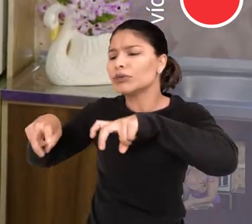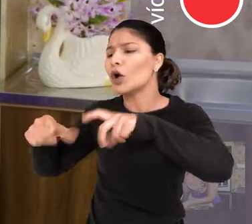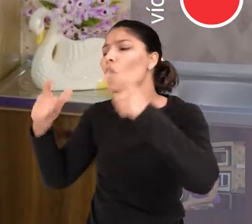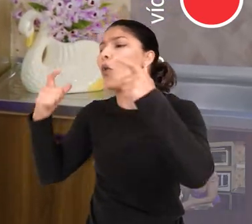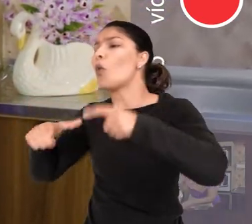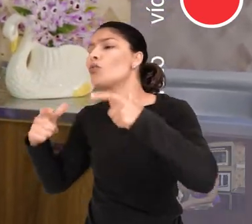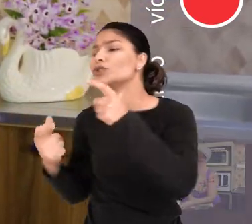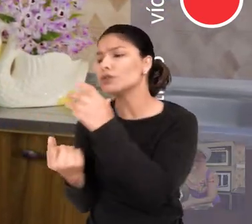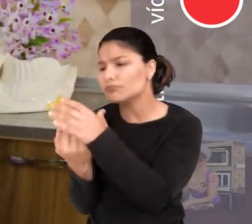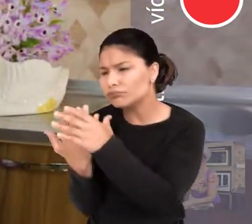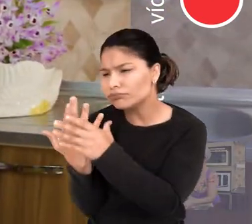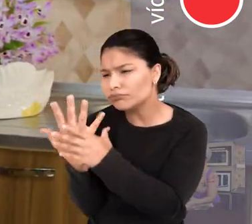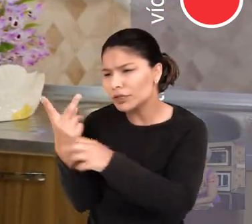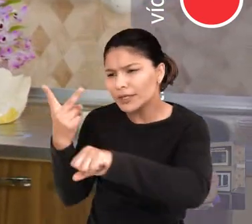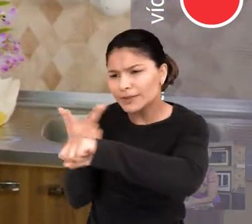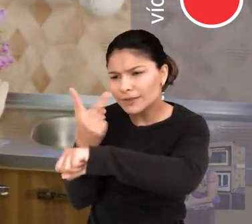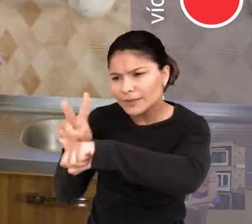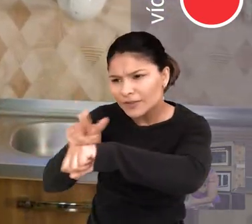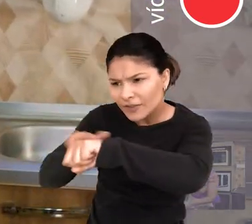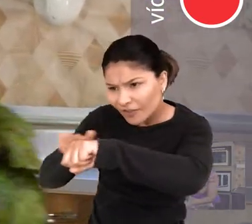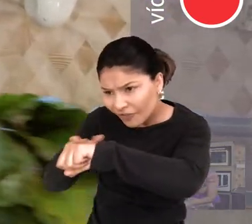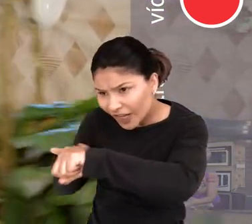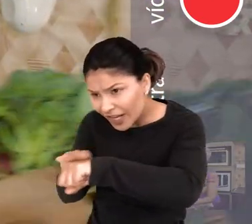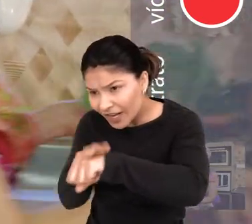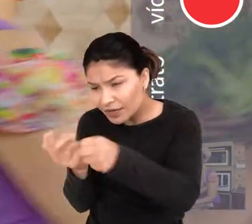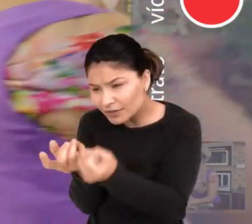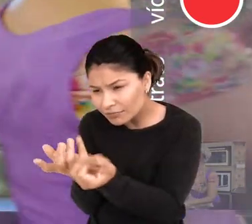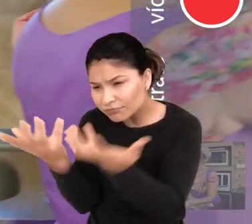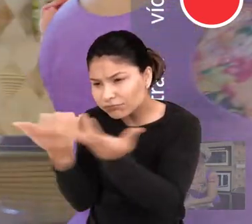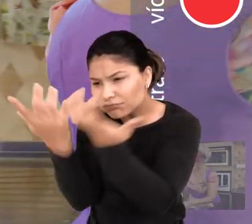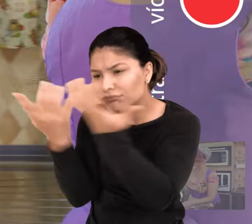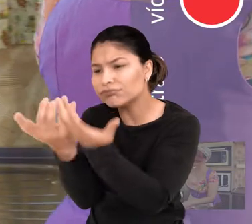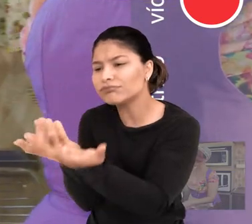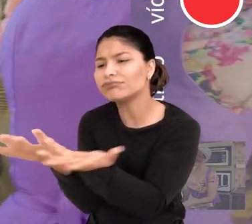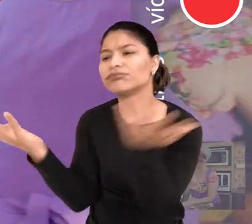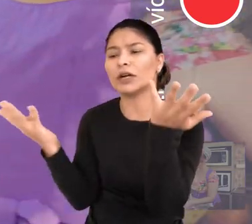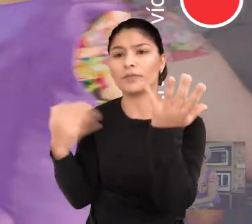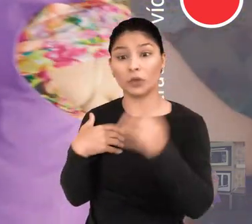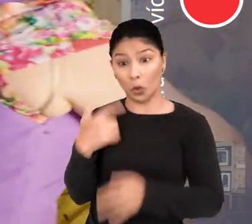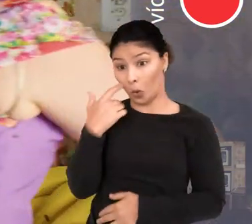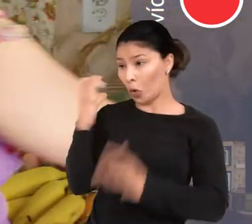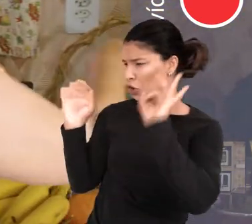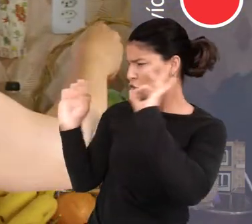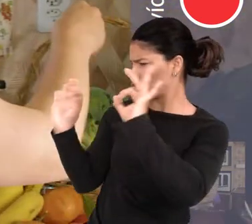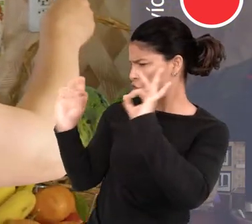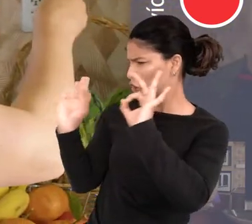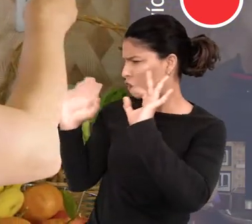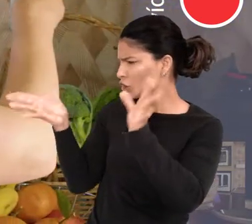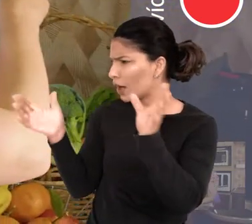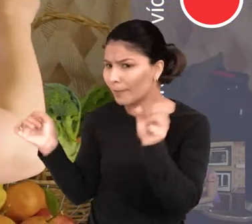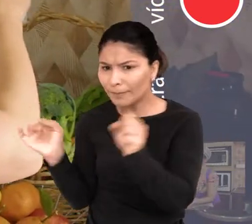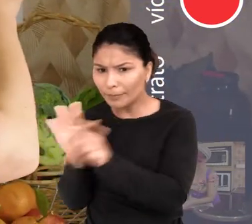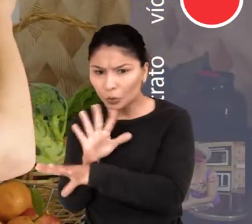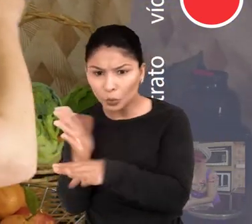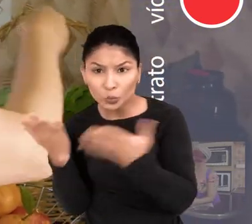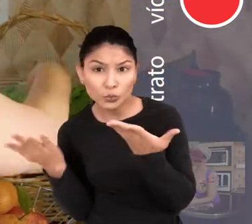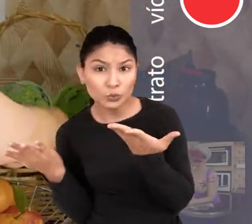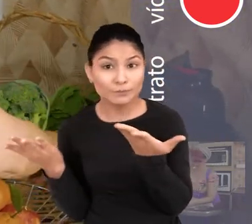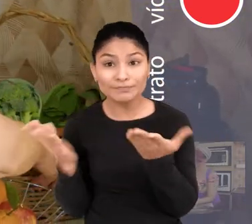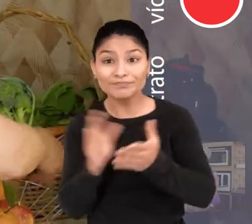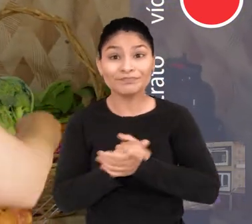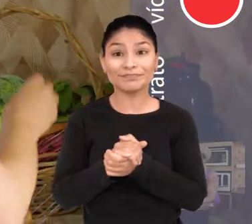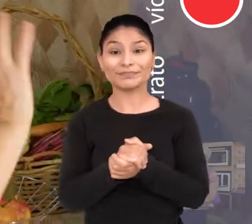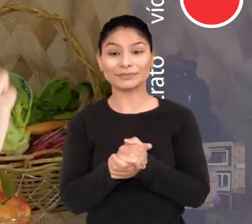de onde brotam os hortifruti Mas que chique! Depois tu corta, tá, Jessica?